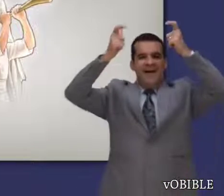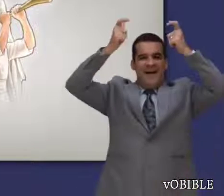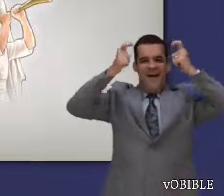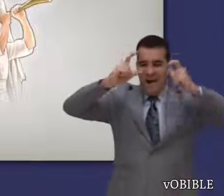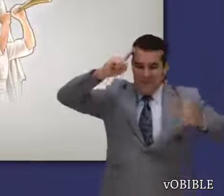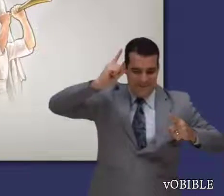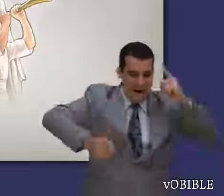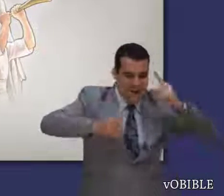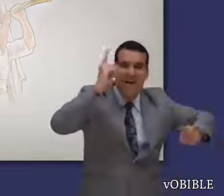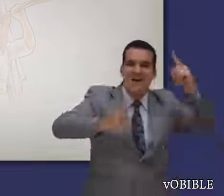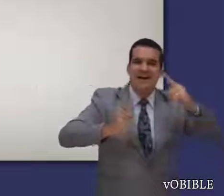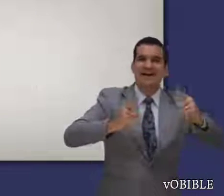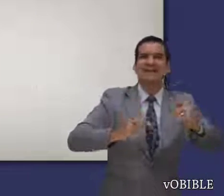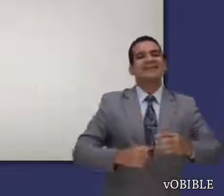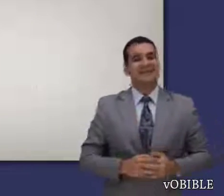seu Cristo.